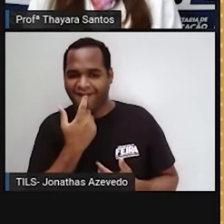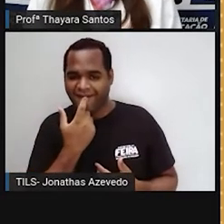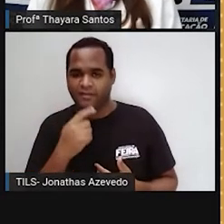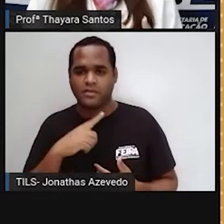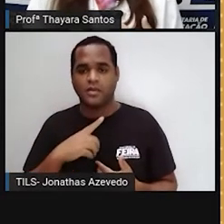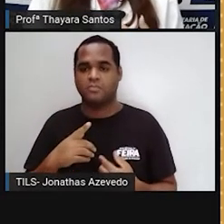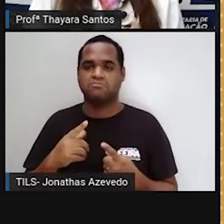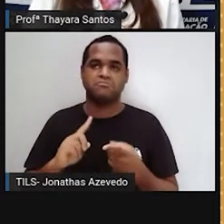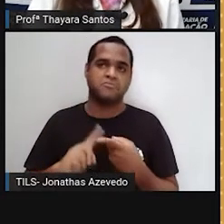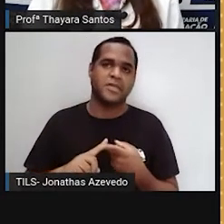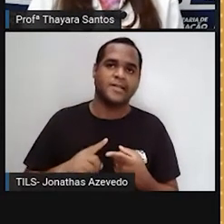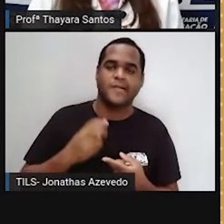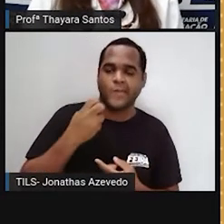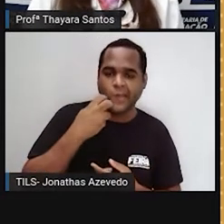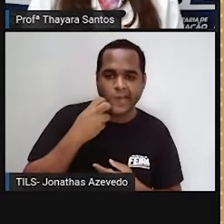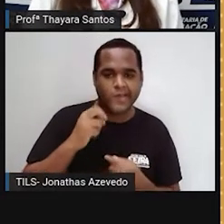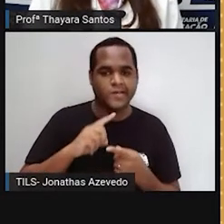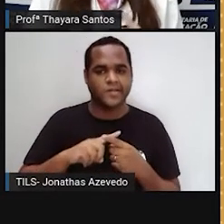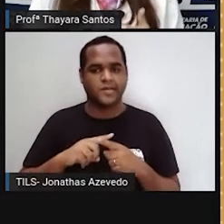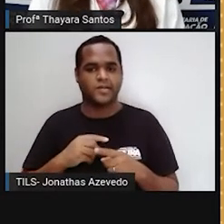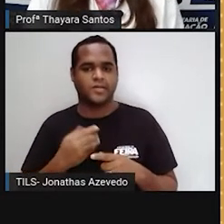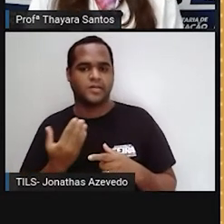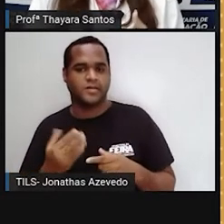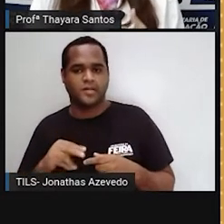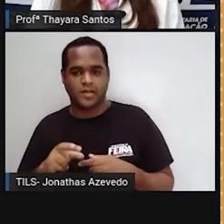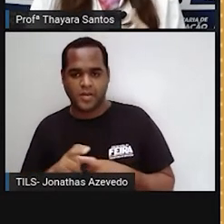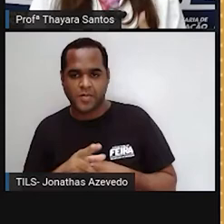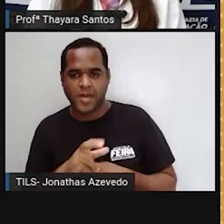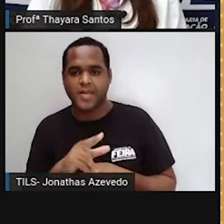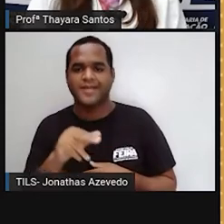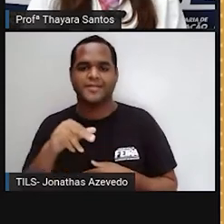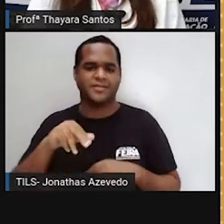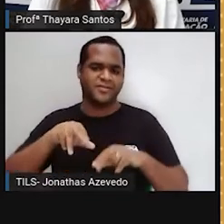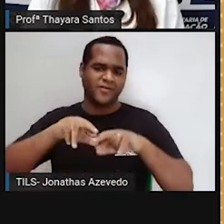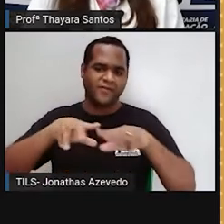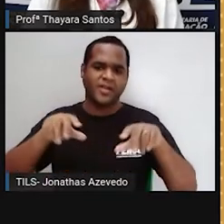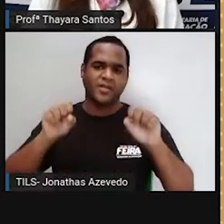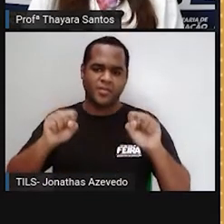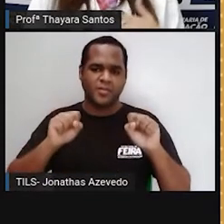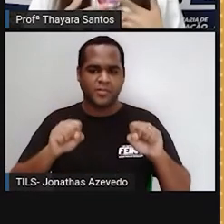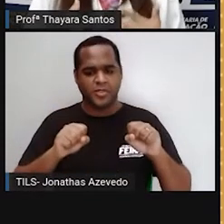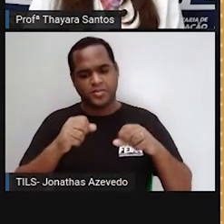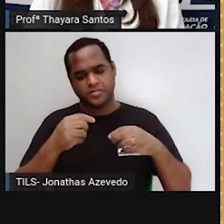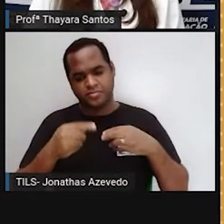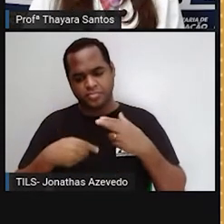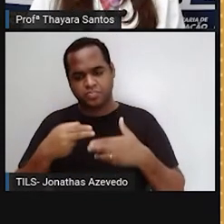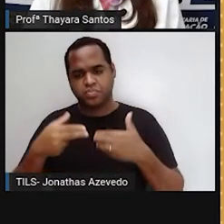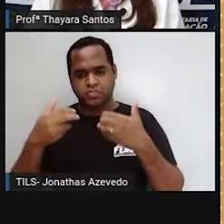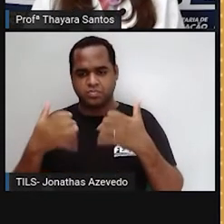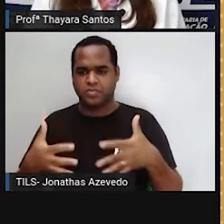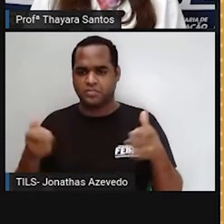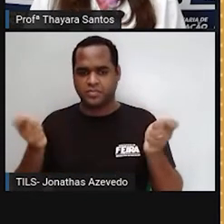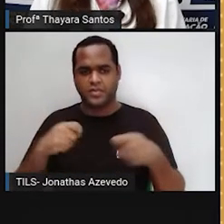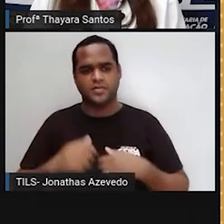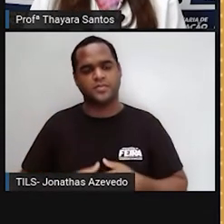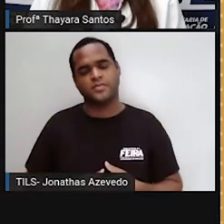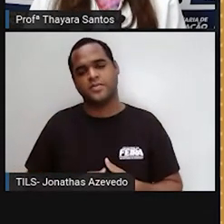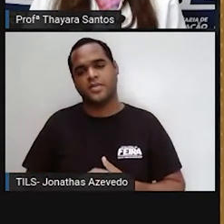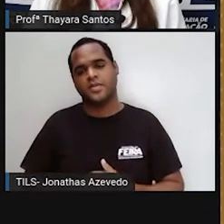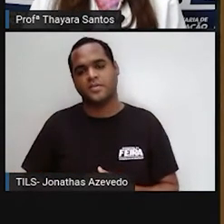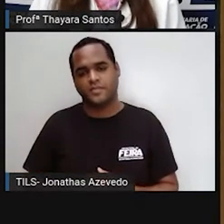de peixes, os anfíbios e alguns répteis também podem se reproduzir por partenogênese.